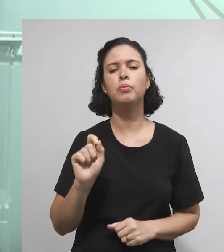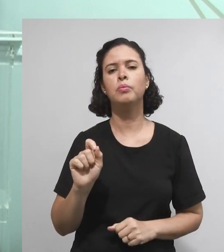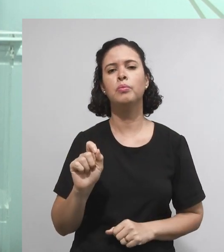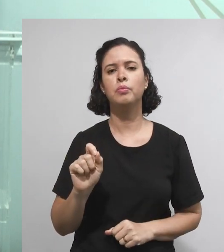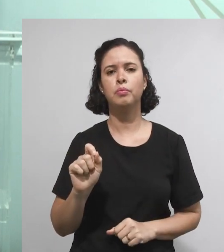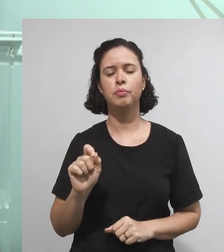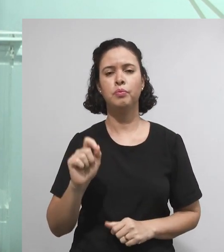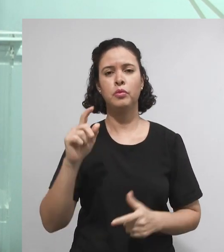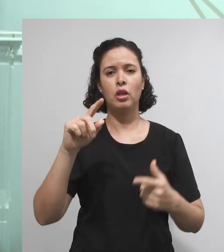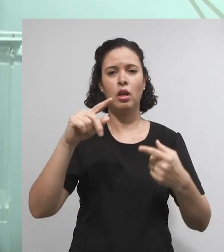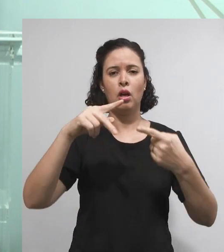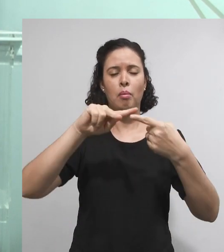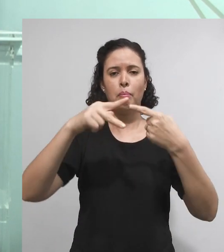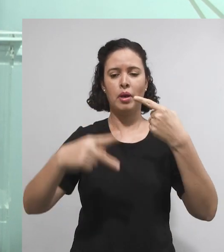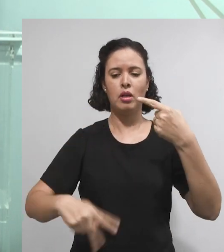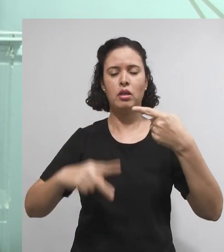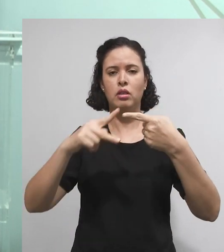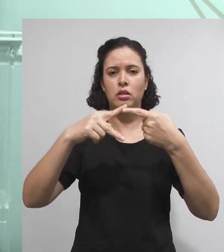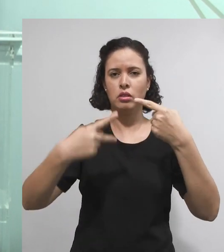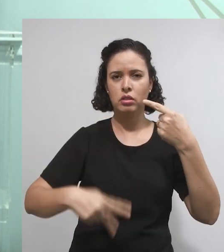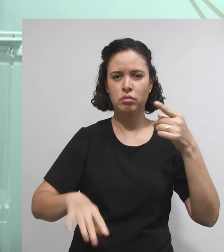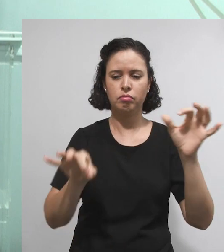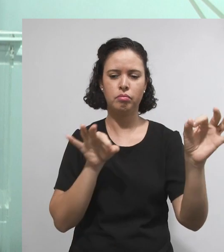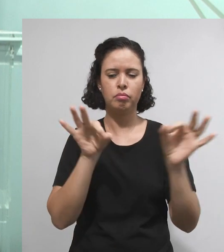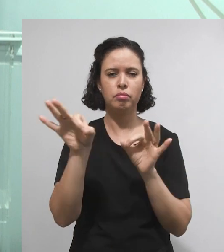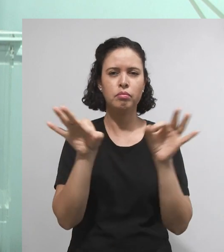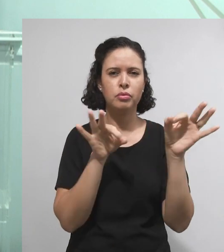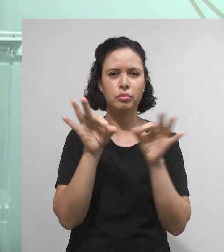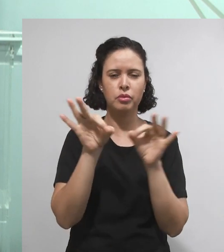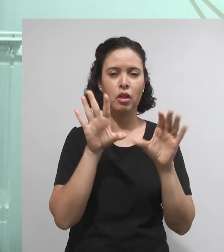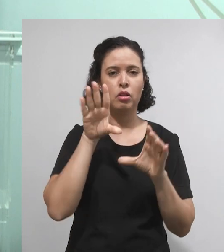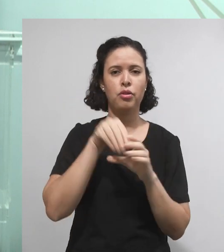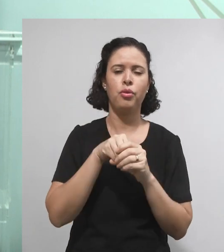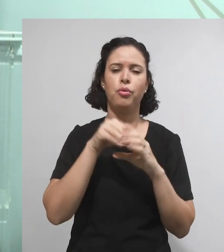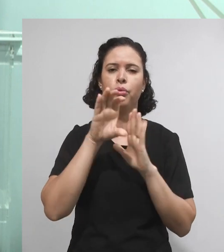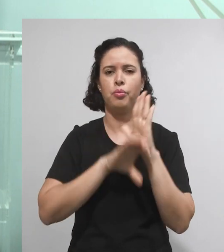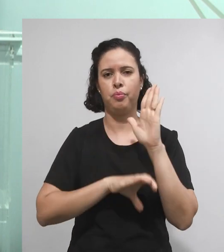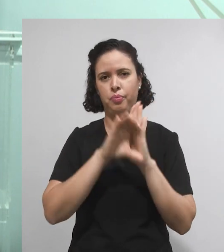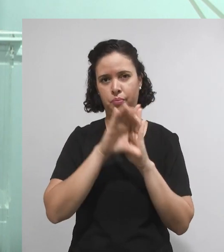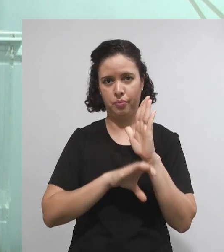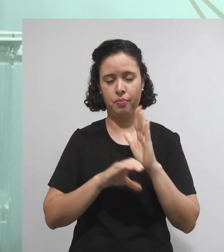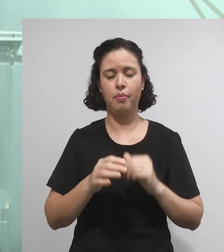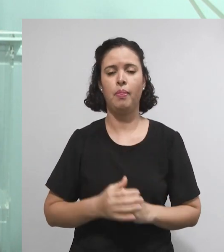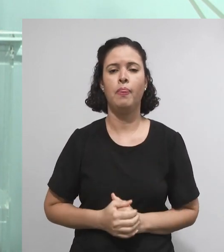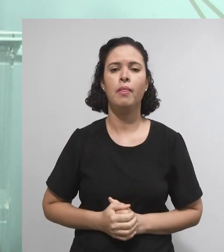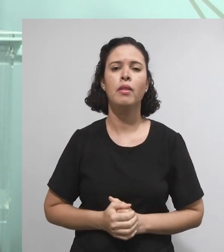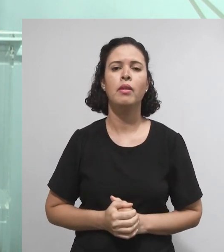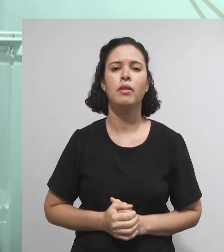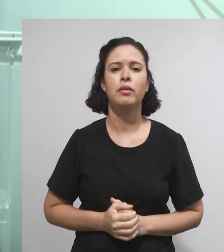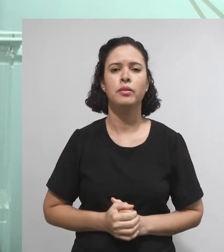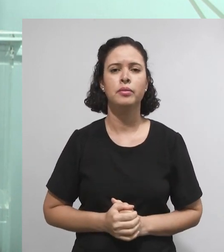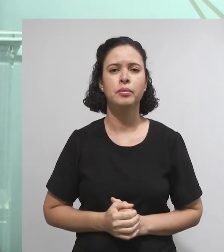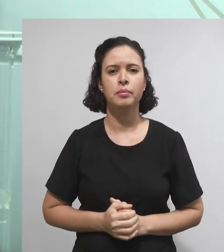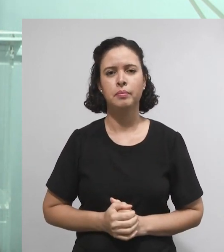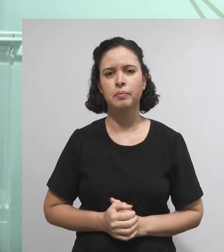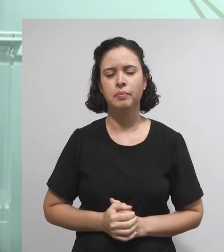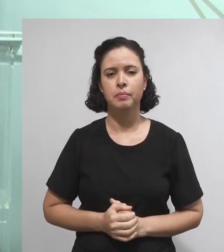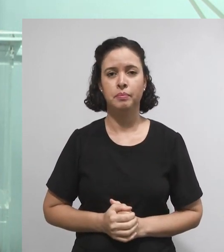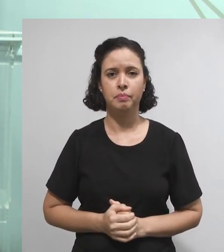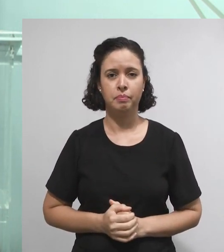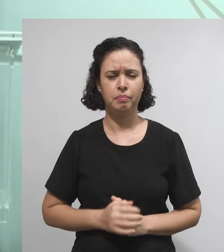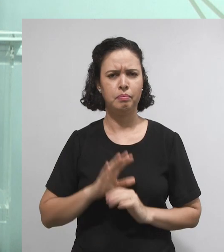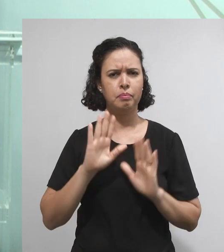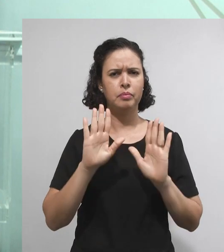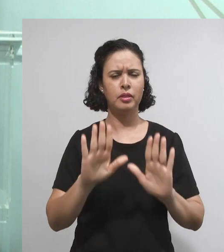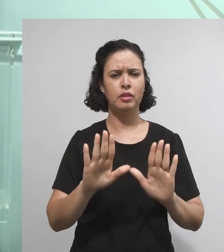dos paradigmas a serem organizados dentro do currículo. E como complexidades,